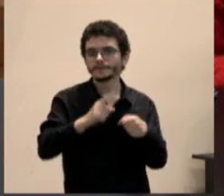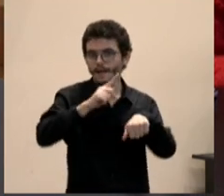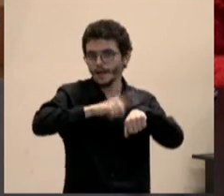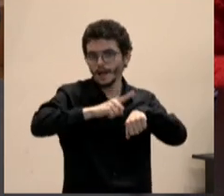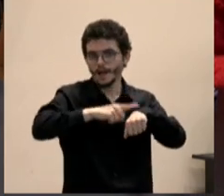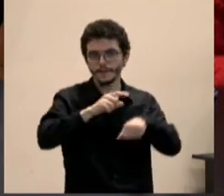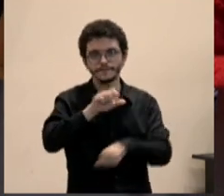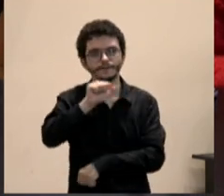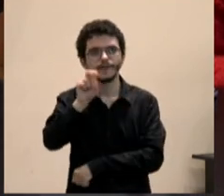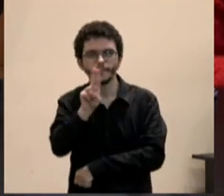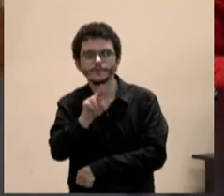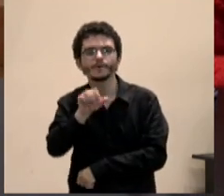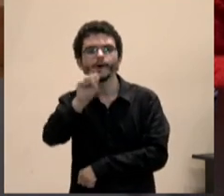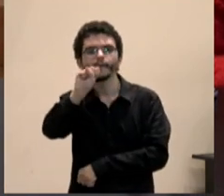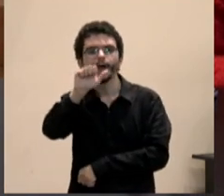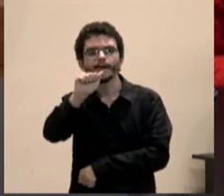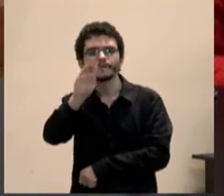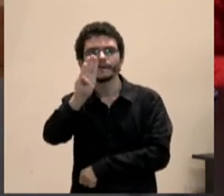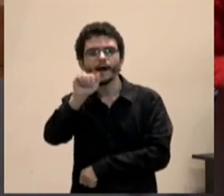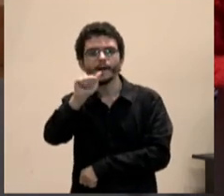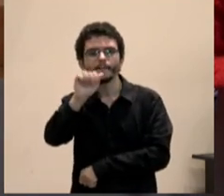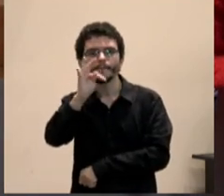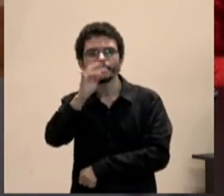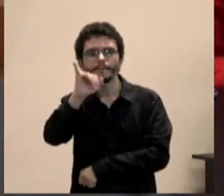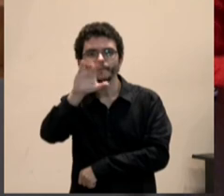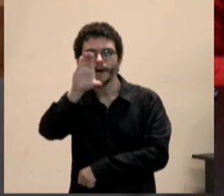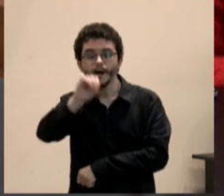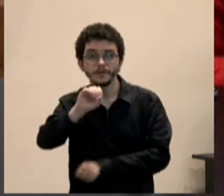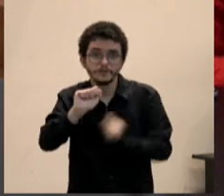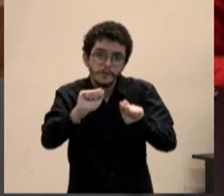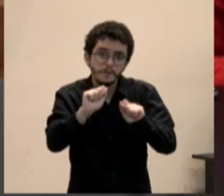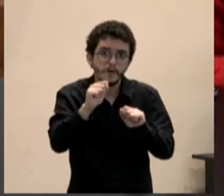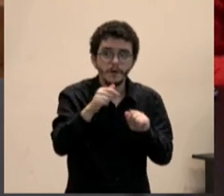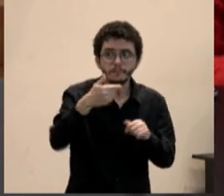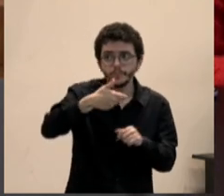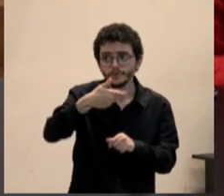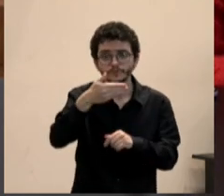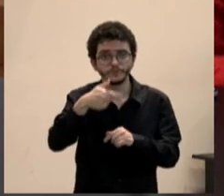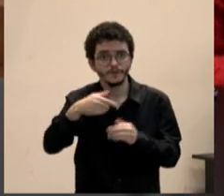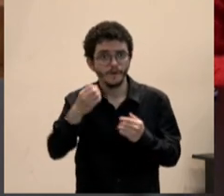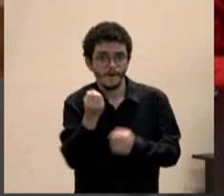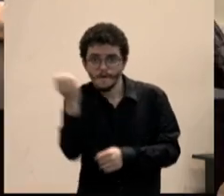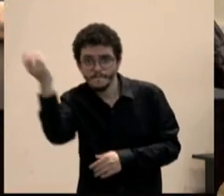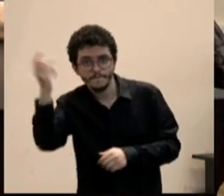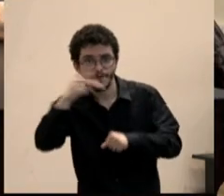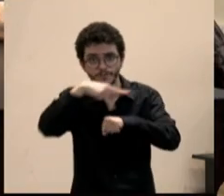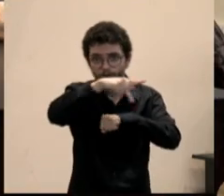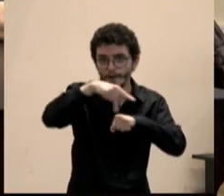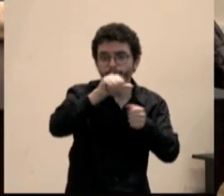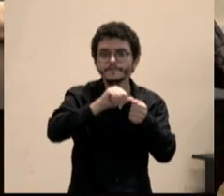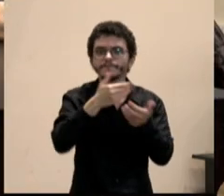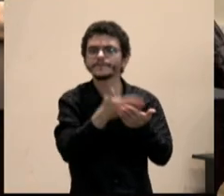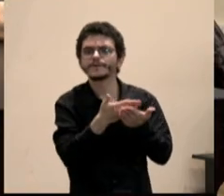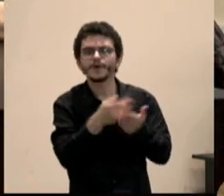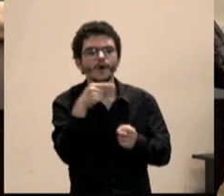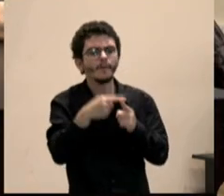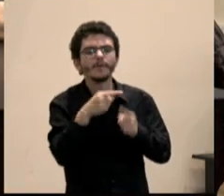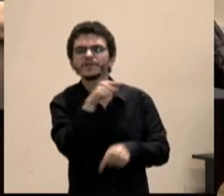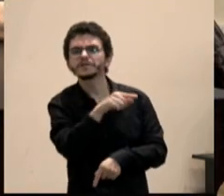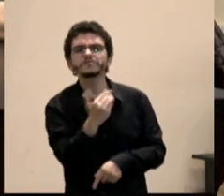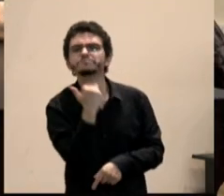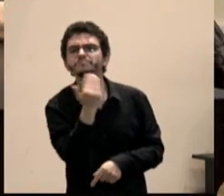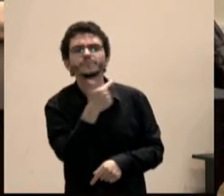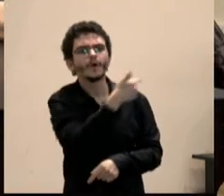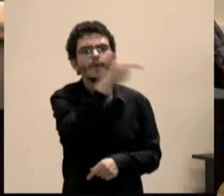tempo sabático para ir, inclusive em outros países, fazer estudos. Por que isso não é possível